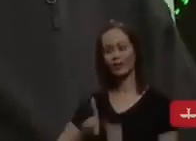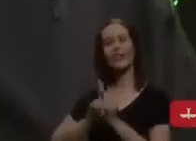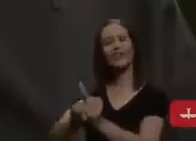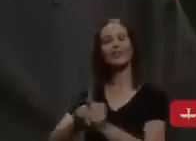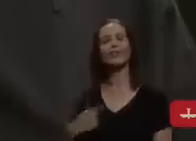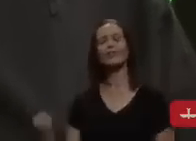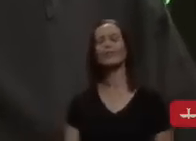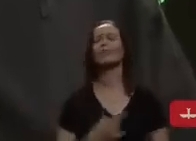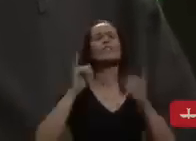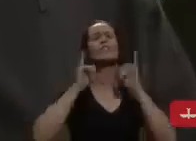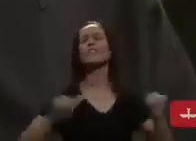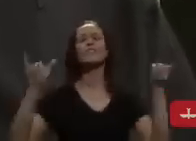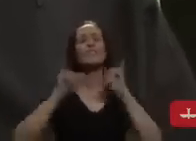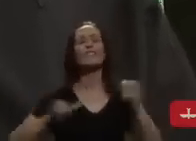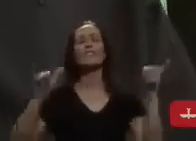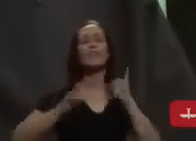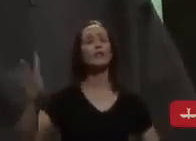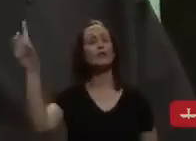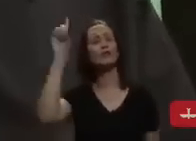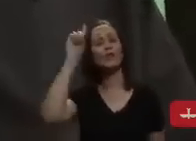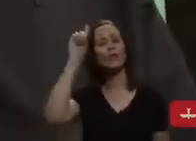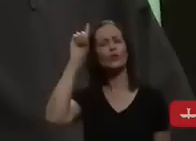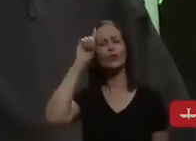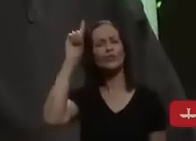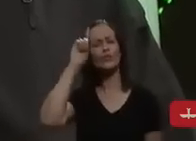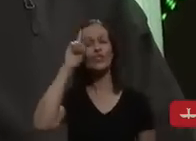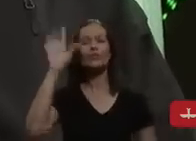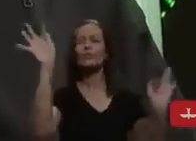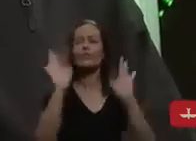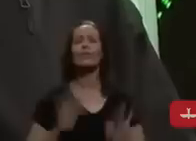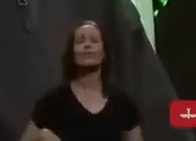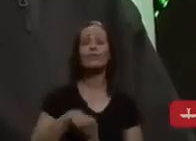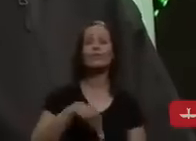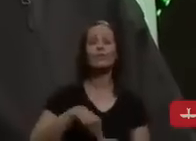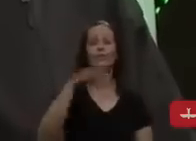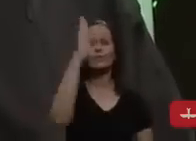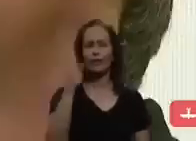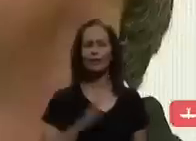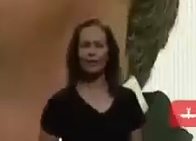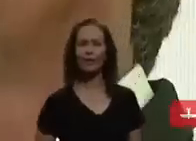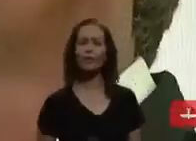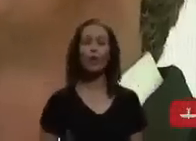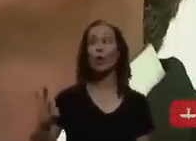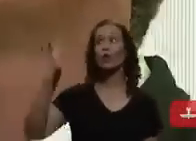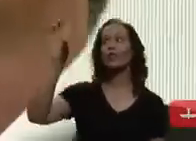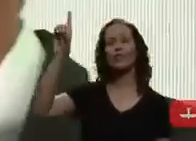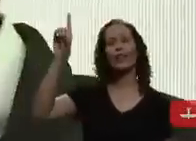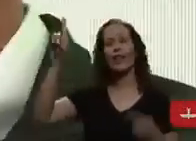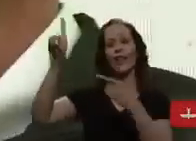vamos declarar a cada dia que feliz é a nação cujo Deus é o Senhor.